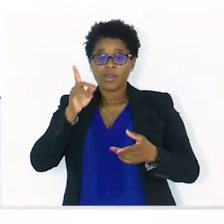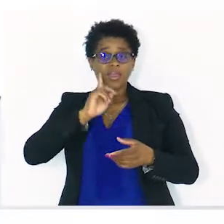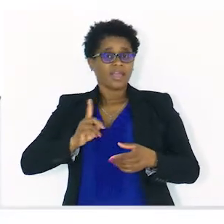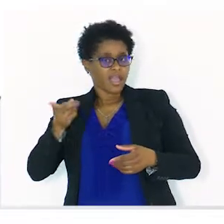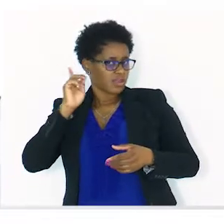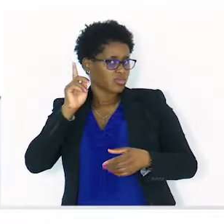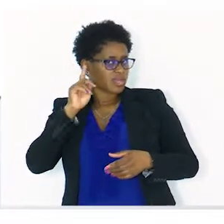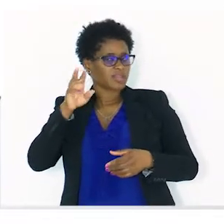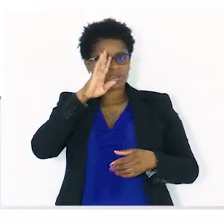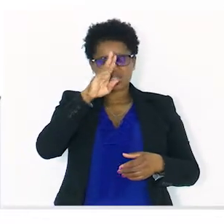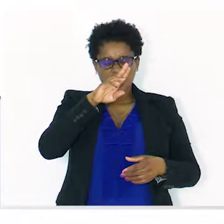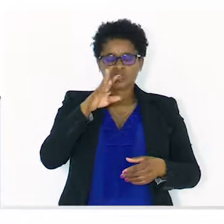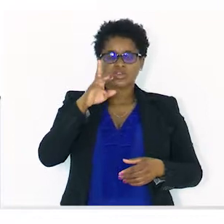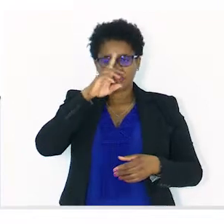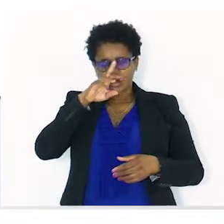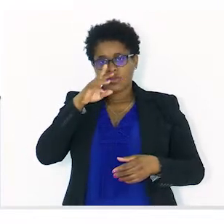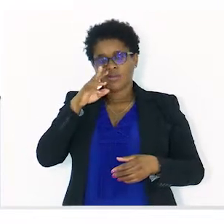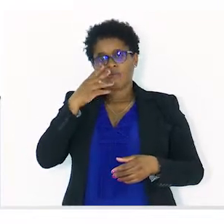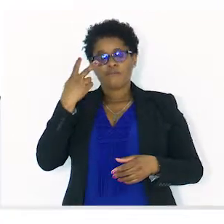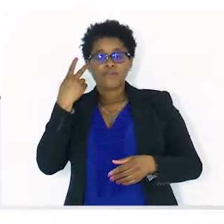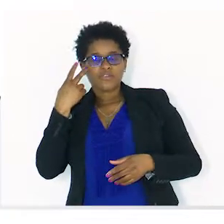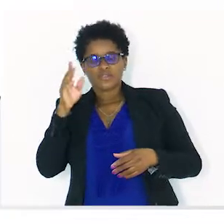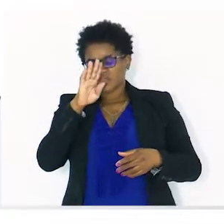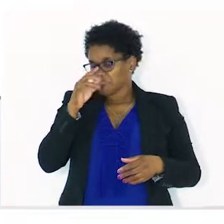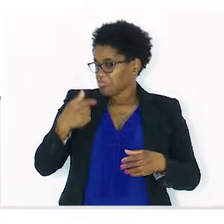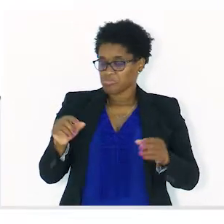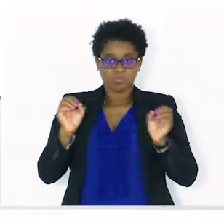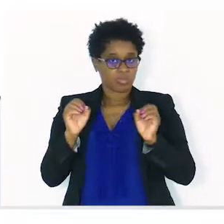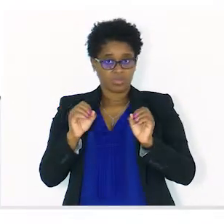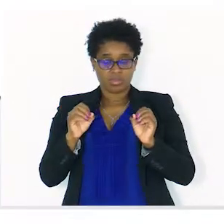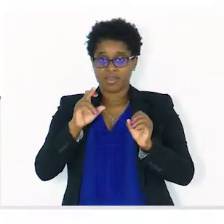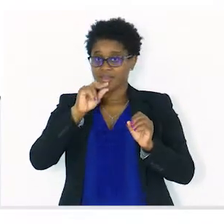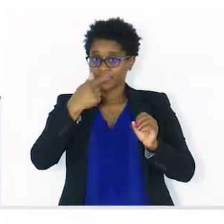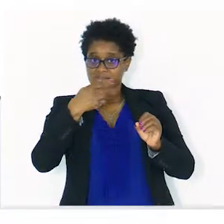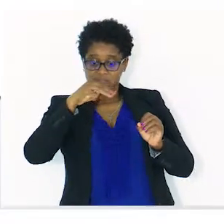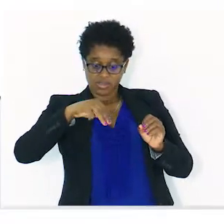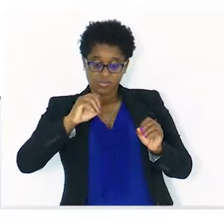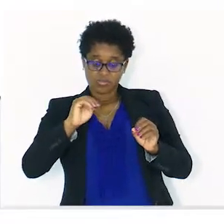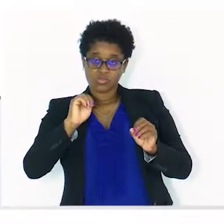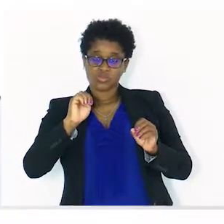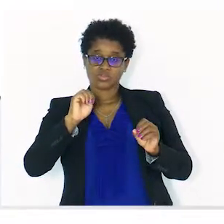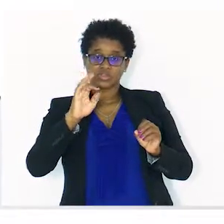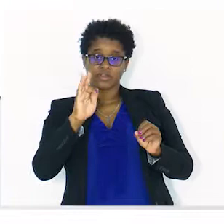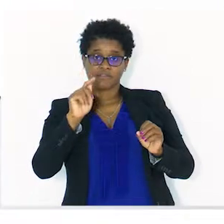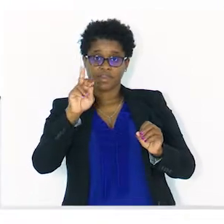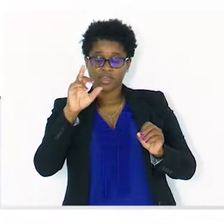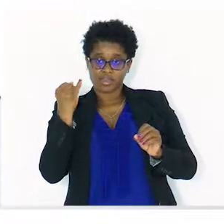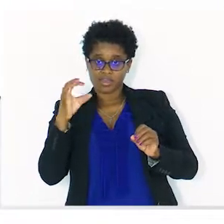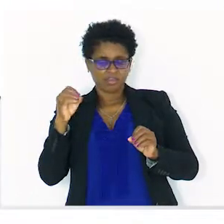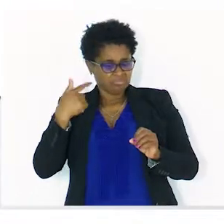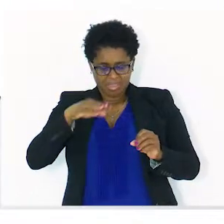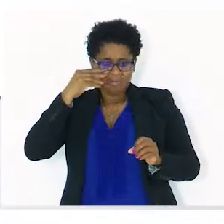os seres vivos. Se não houvesse atmosfera, certamente não haveria vida na Terra. Por quê?